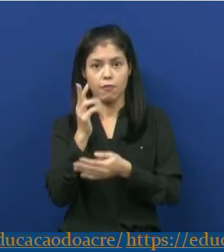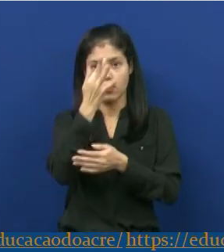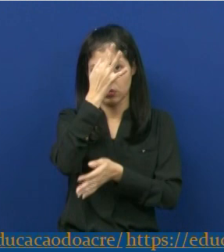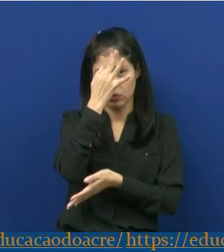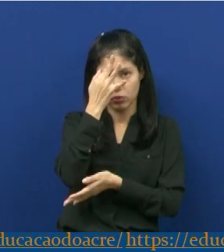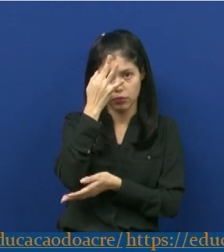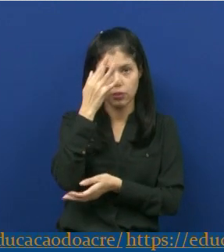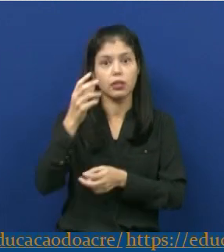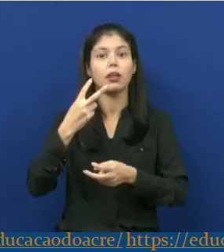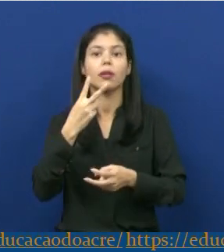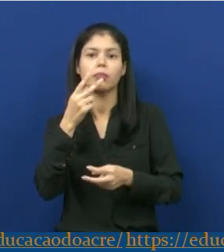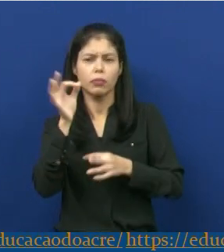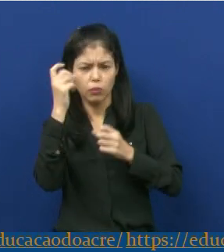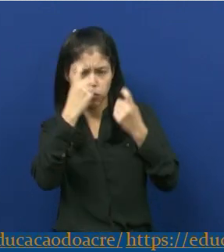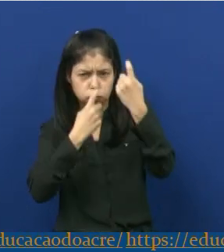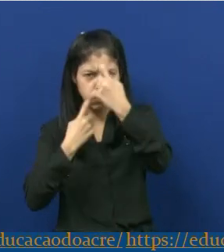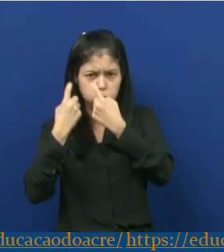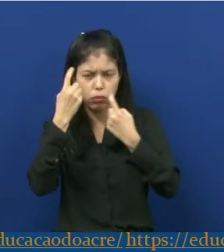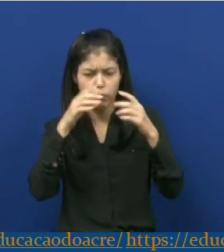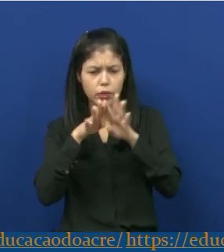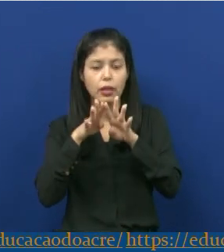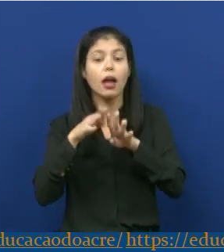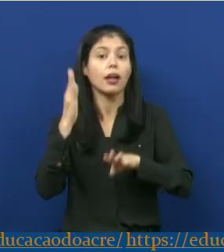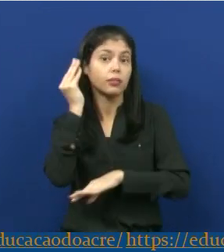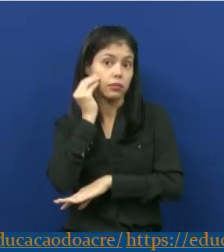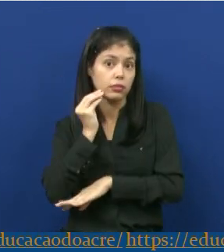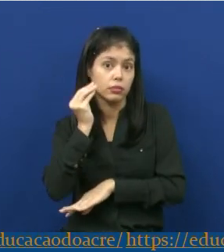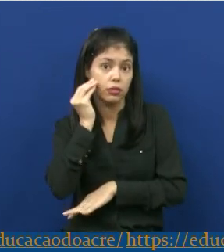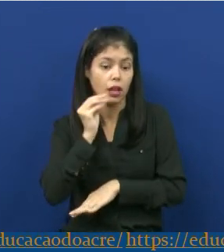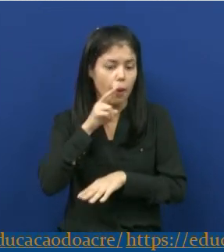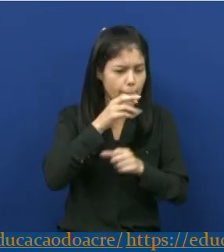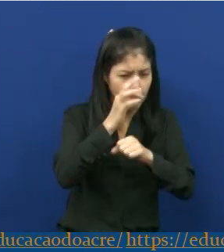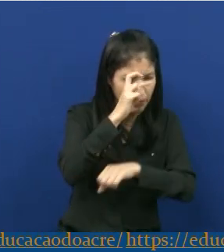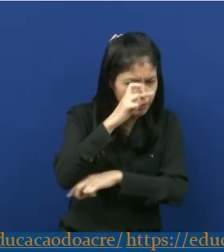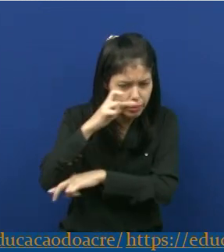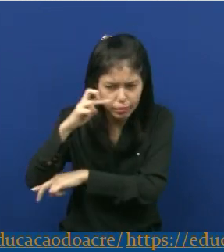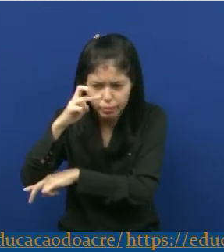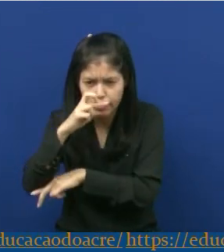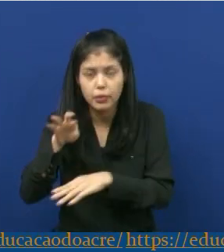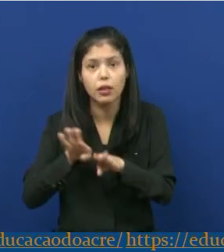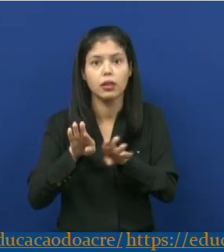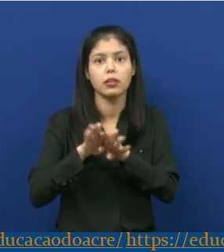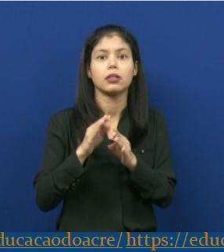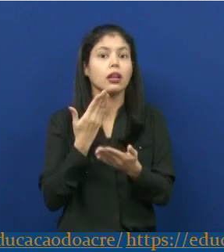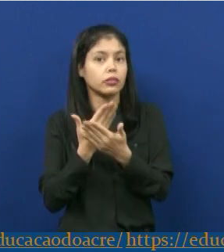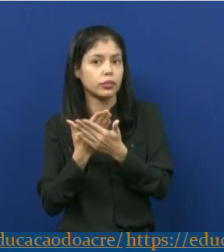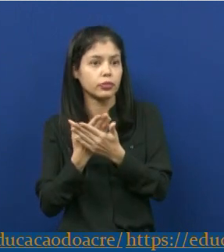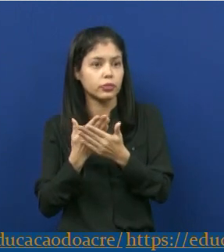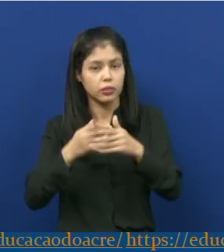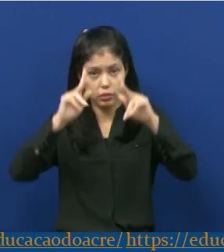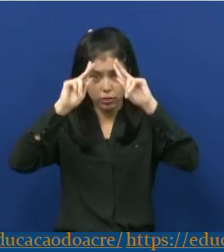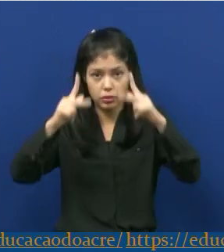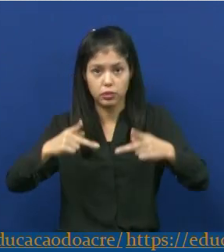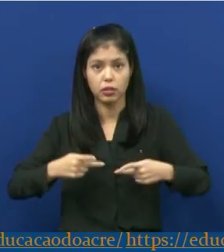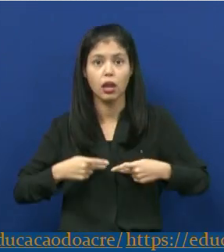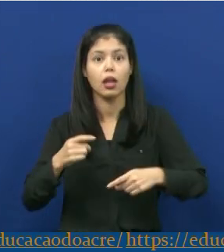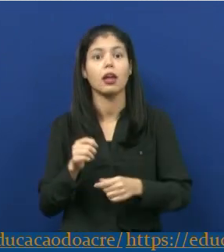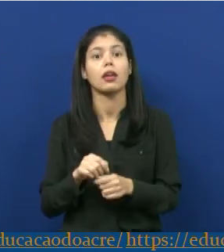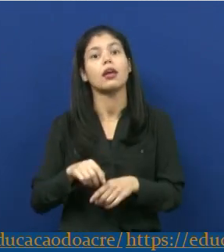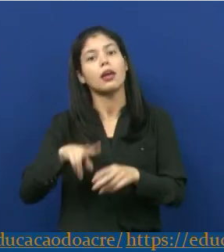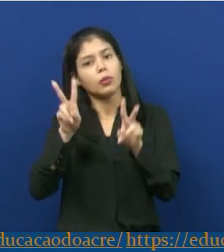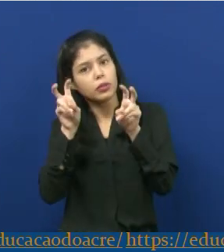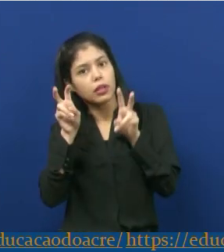em tentar analisar, compreender e estudar as percepções humanas acerca do